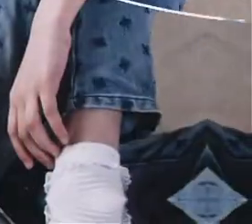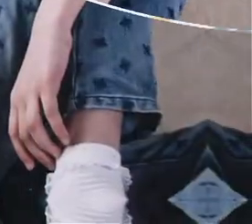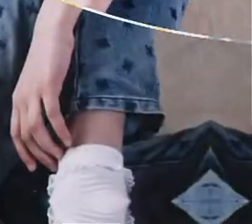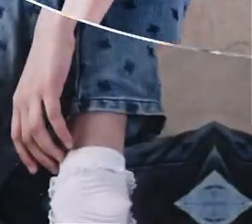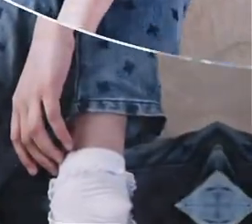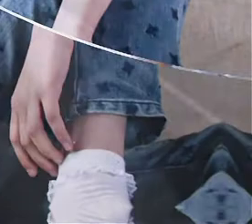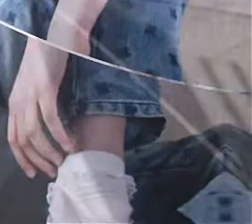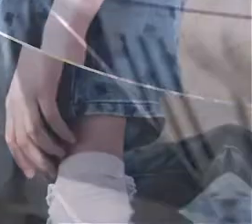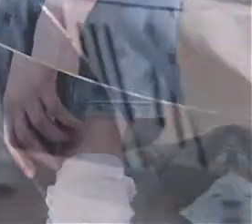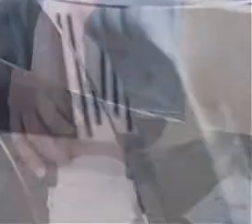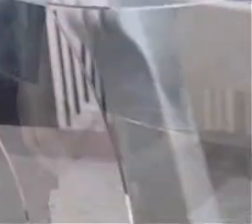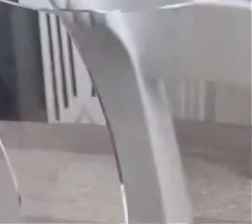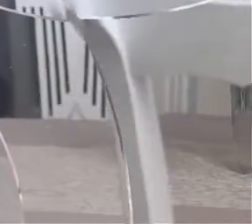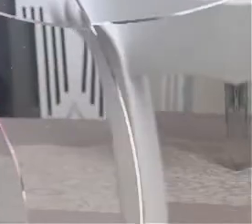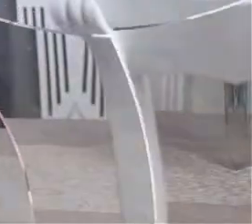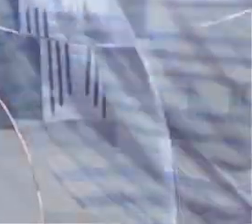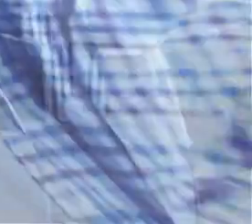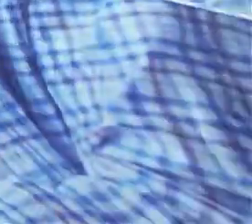né